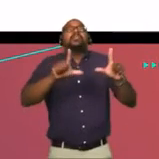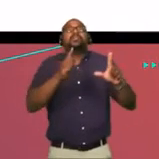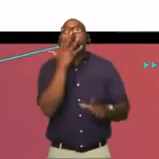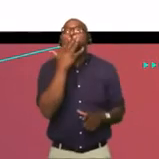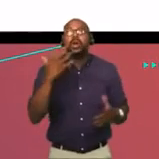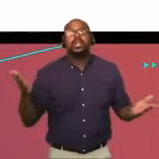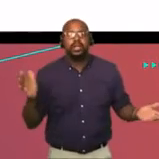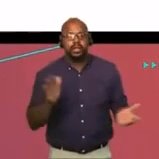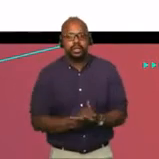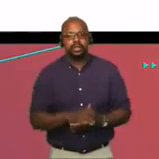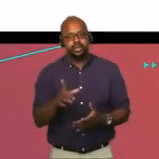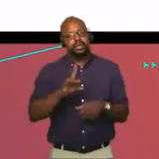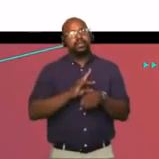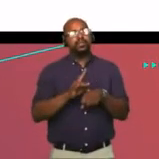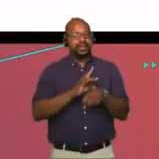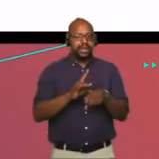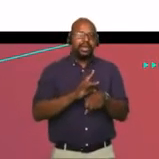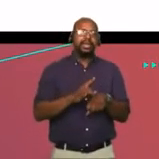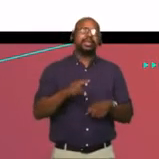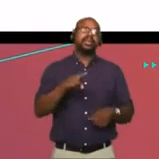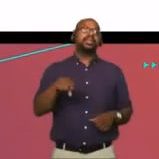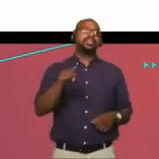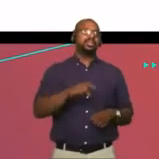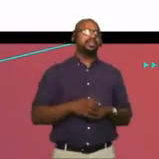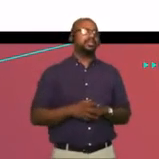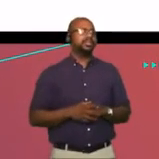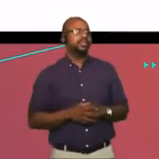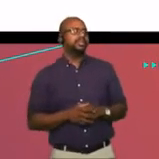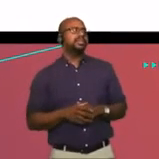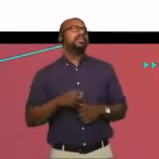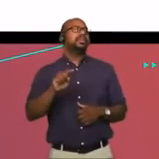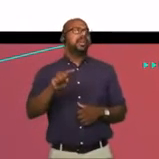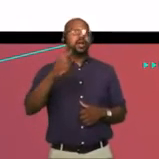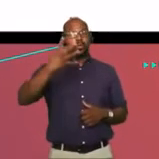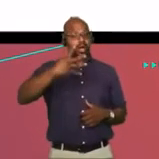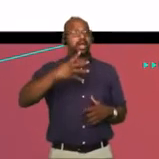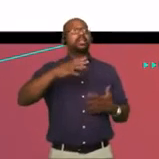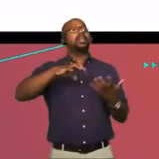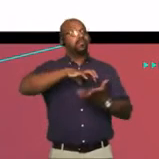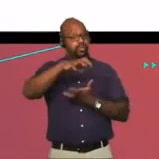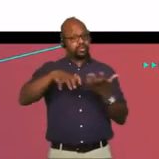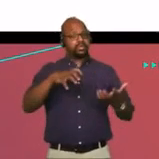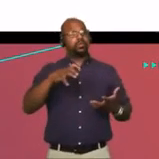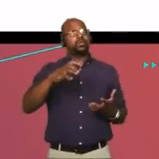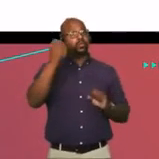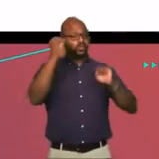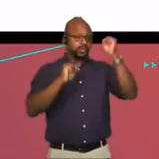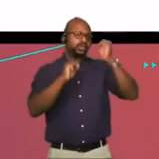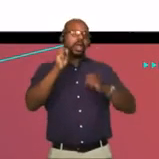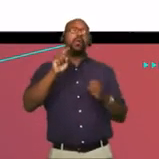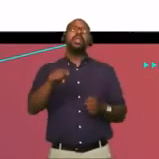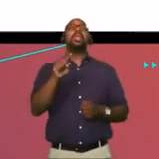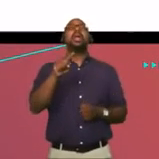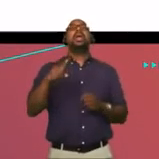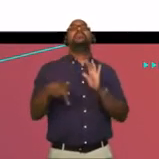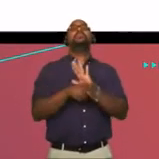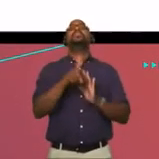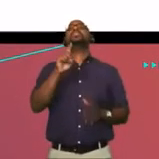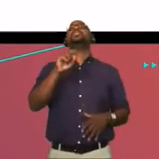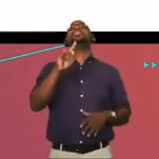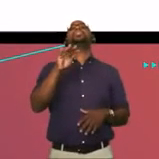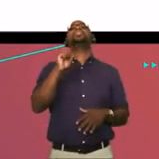colorida na preto e branco ainda E aí é a quarta Revolução Industrial é a revolução digital